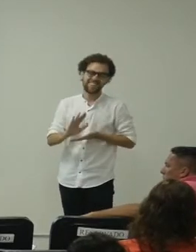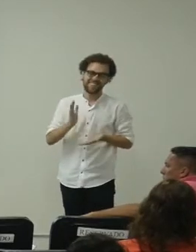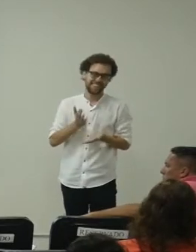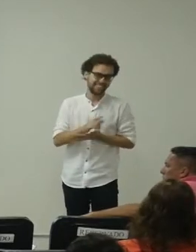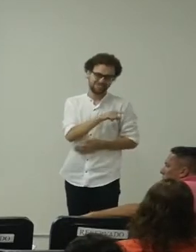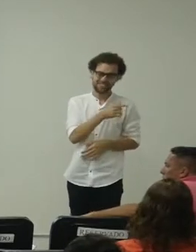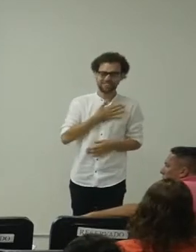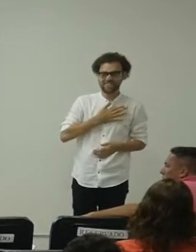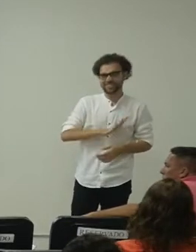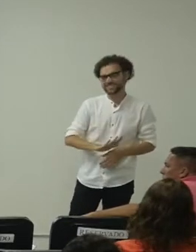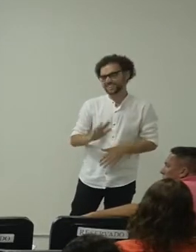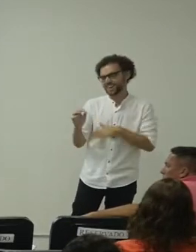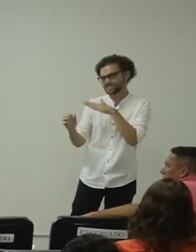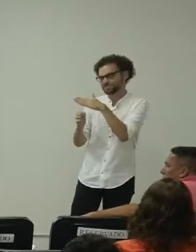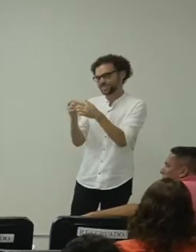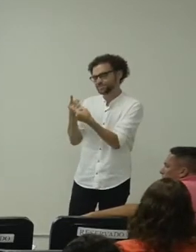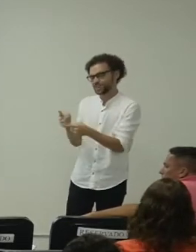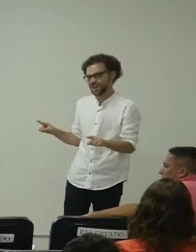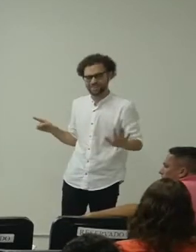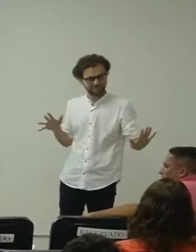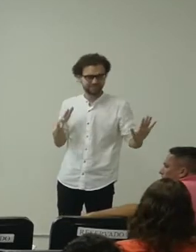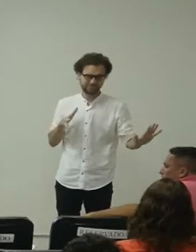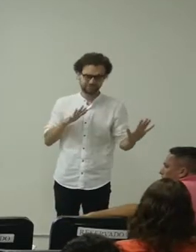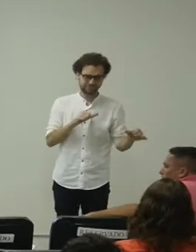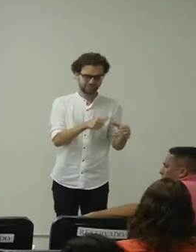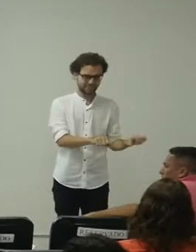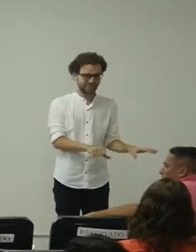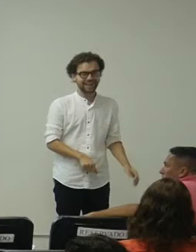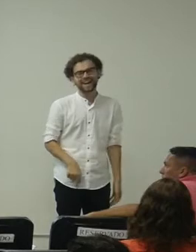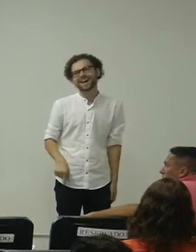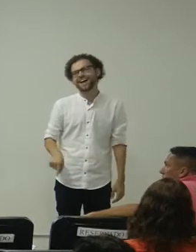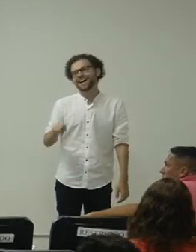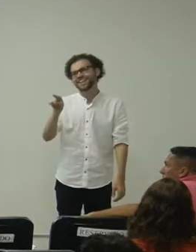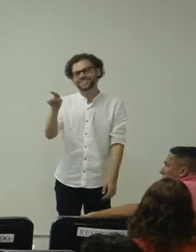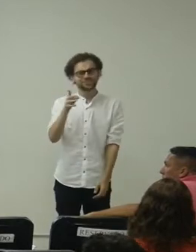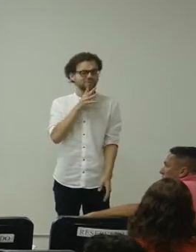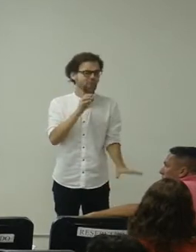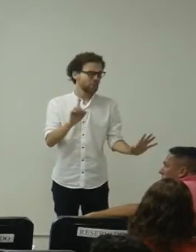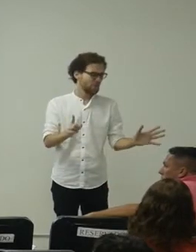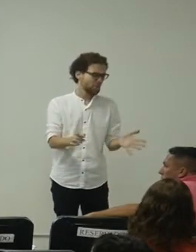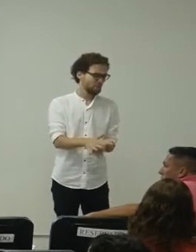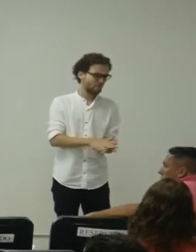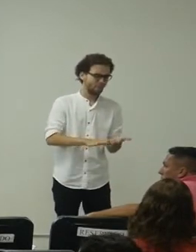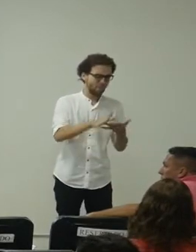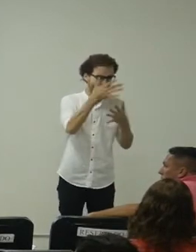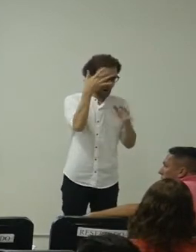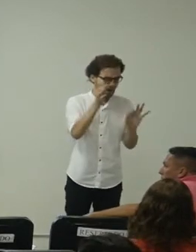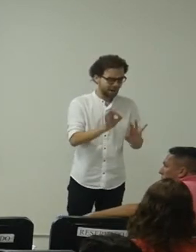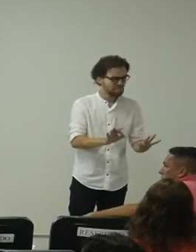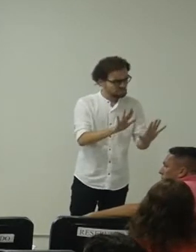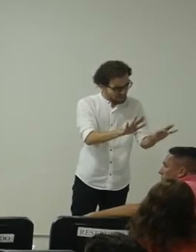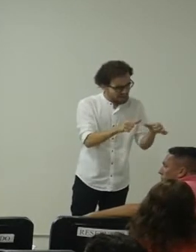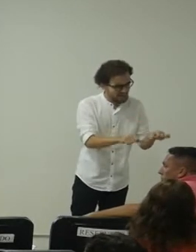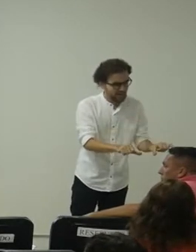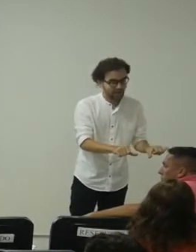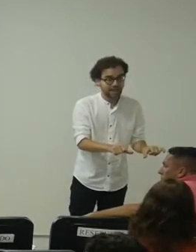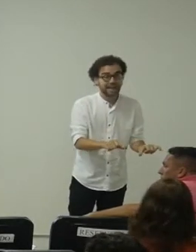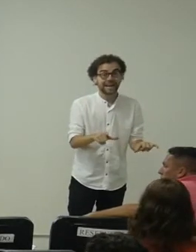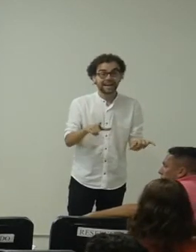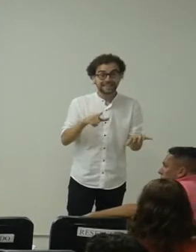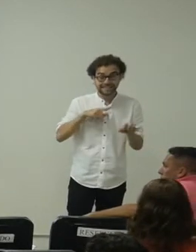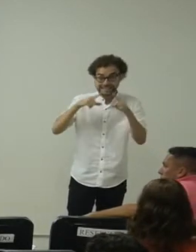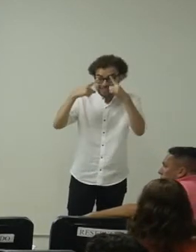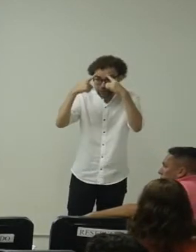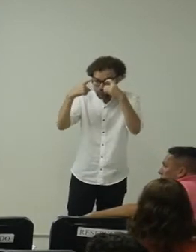nem vai gostar, fica em casa. Não, lá você não conhece ninguém, fica em casa. E aí, dentro de um contexto